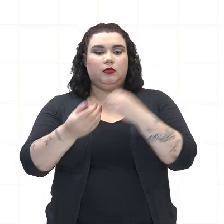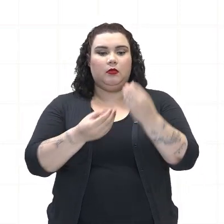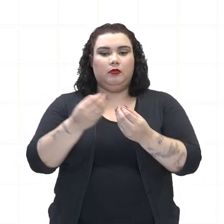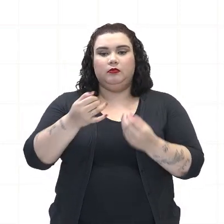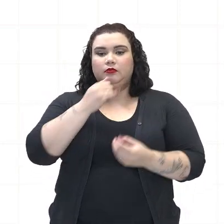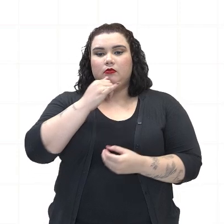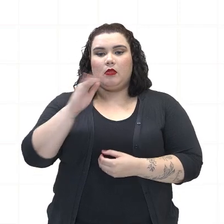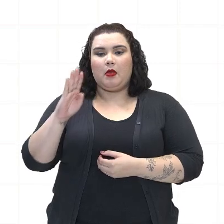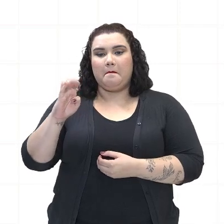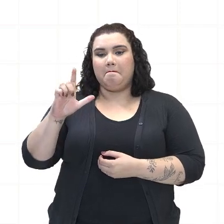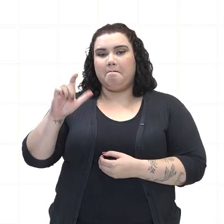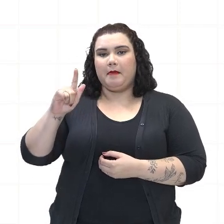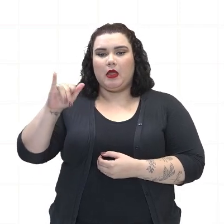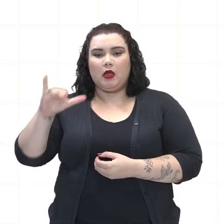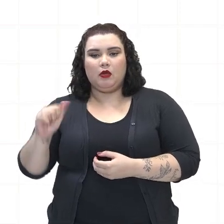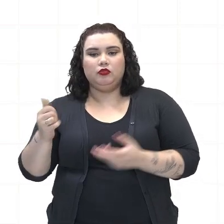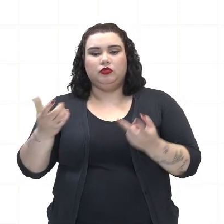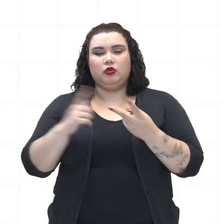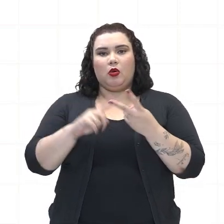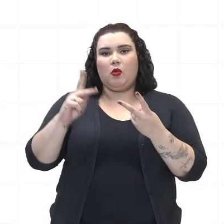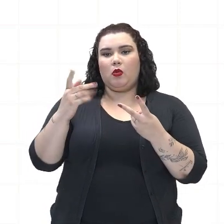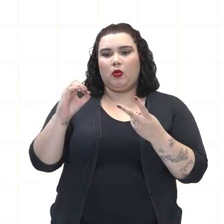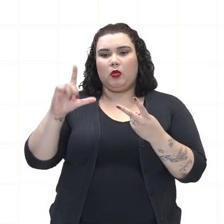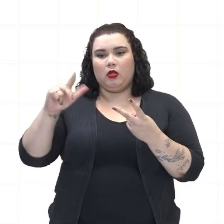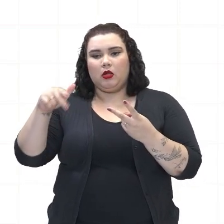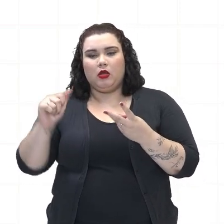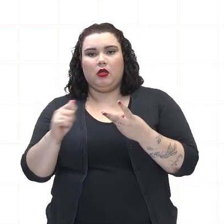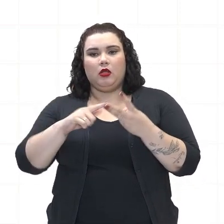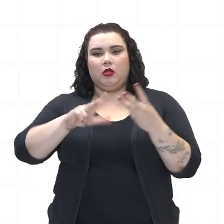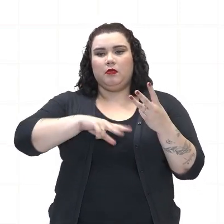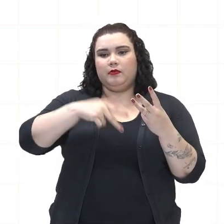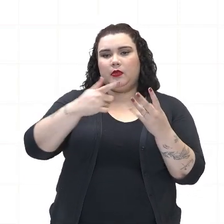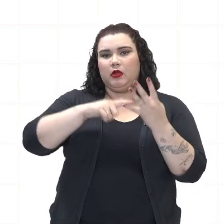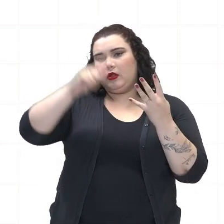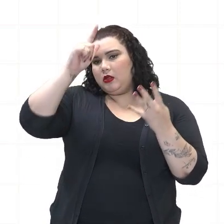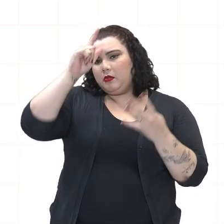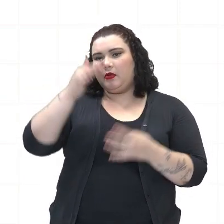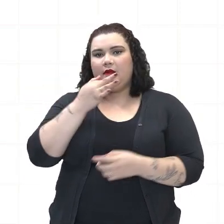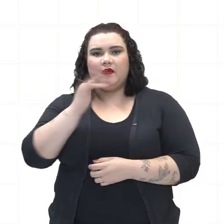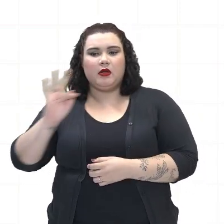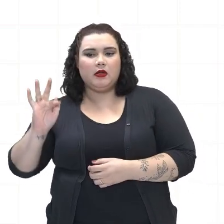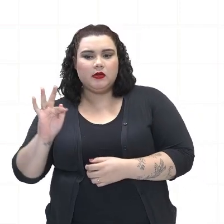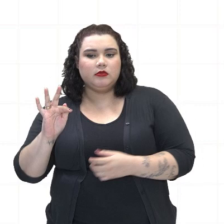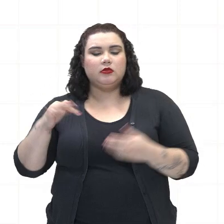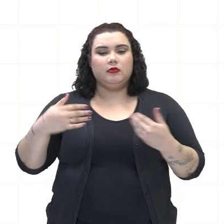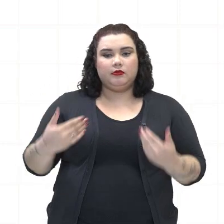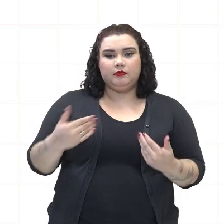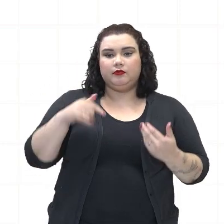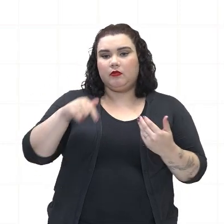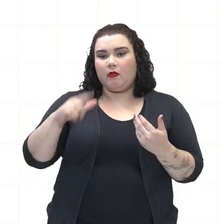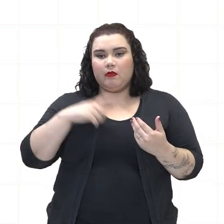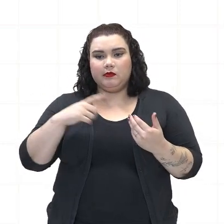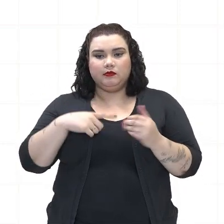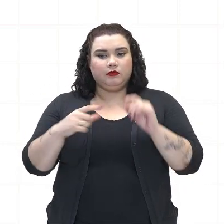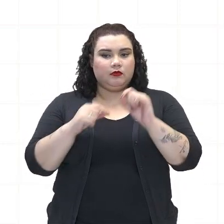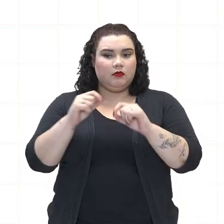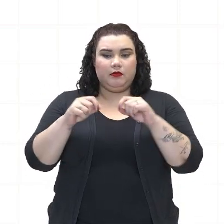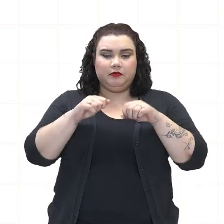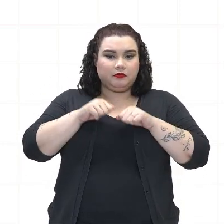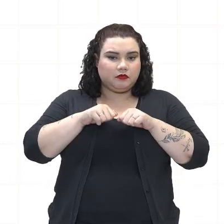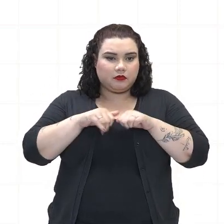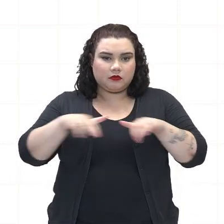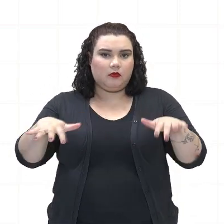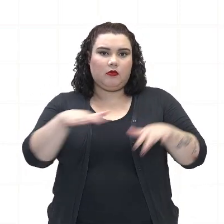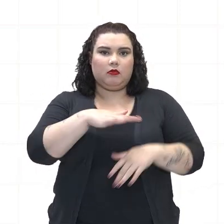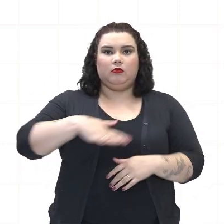Bélgica quanto a Holanda, Países Baixos, né? Portugal, Alemanha, França, elas simplesmente ocuparam essas